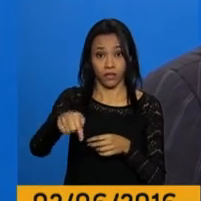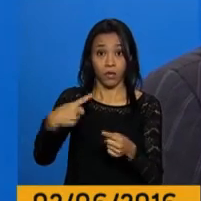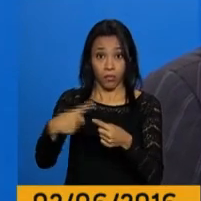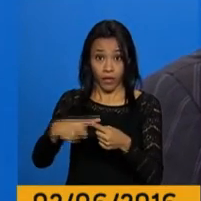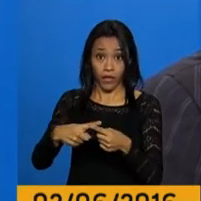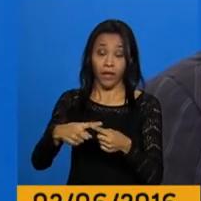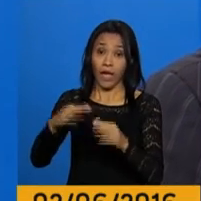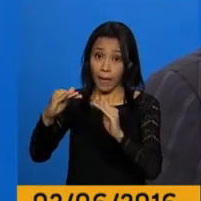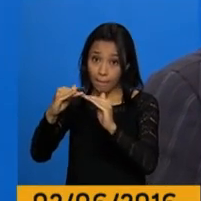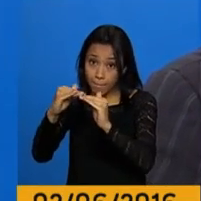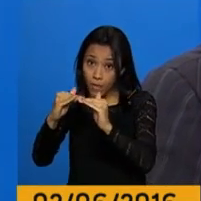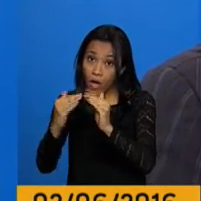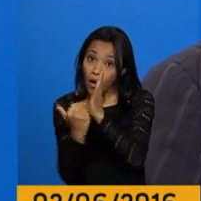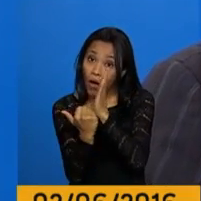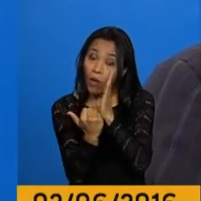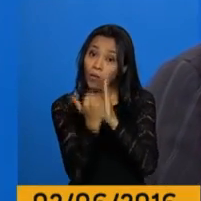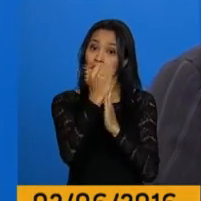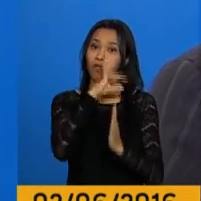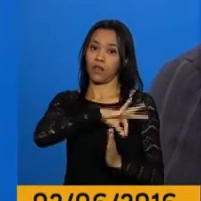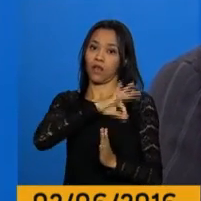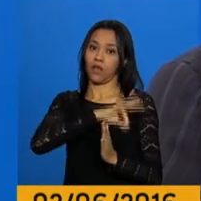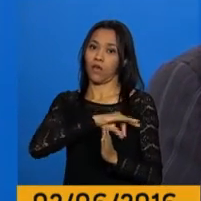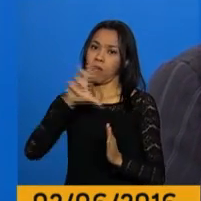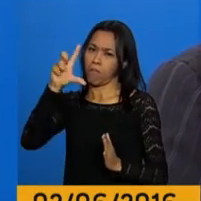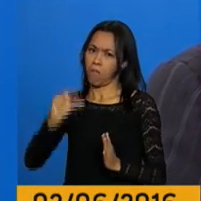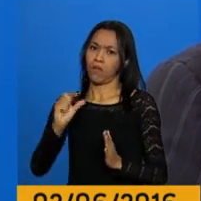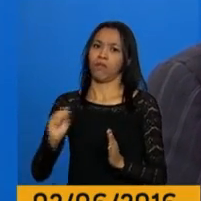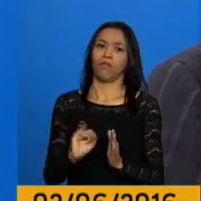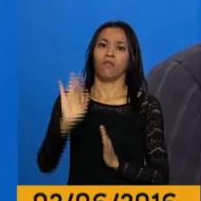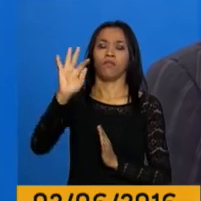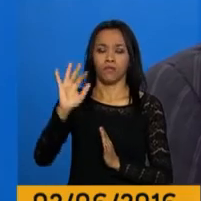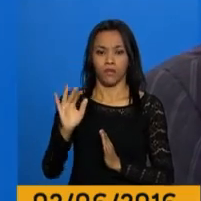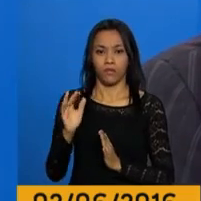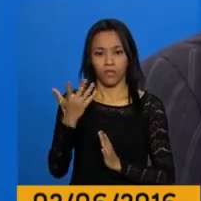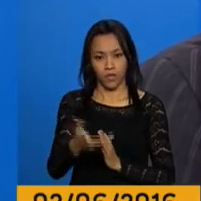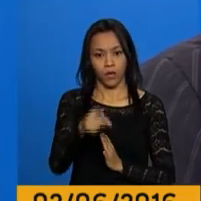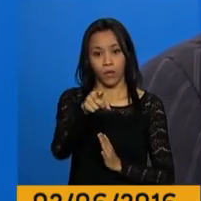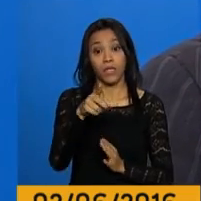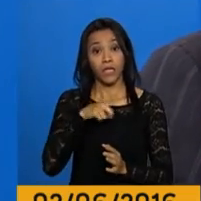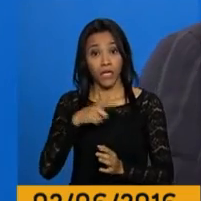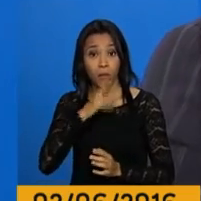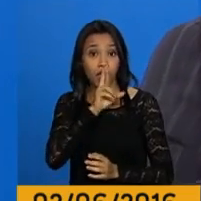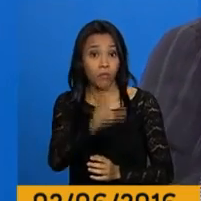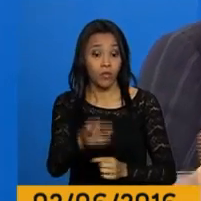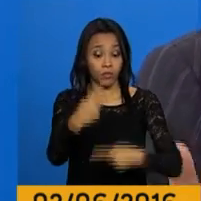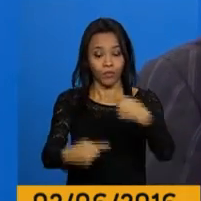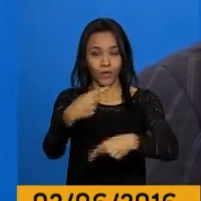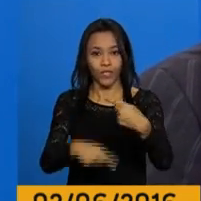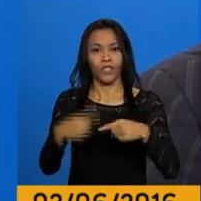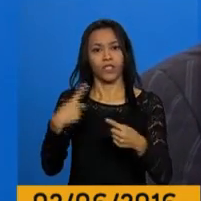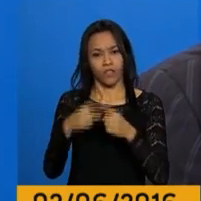que aconteceu e a inflação projetada. Então foi conveniente do ponto de vista político-administrativo, as carreiras